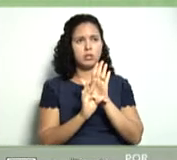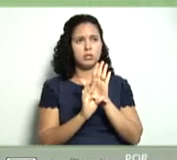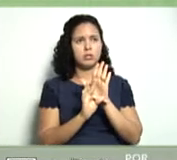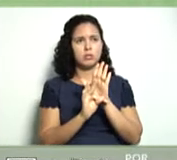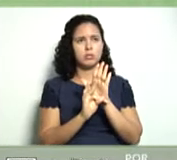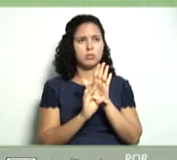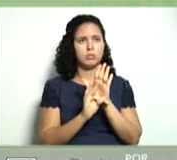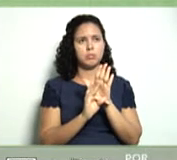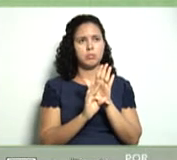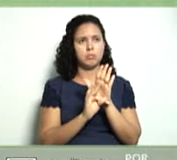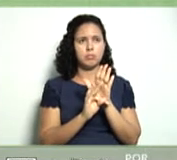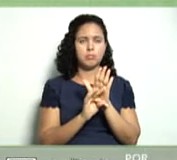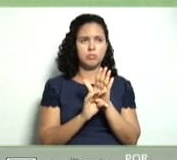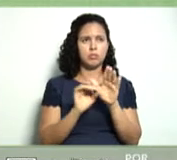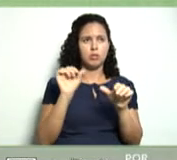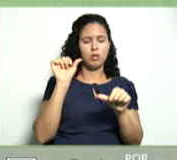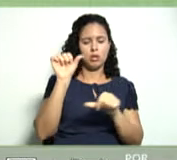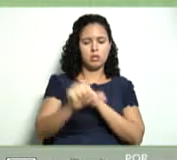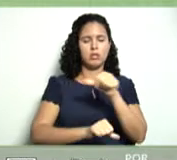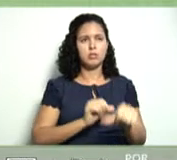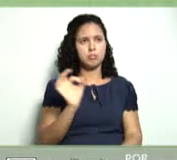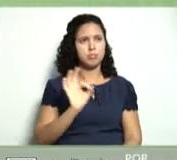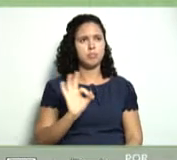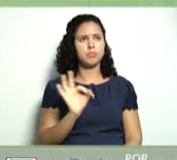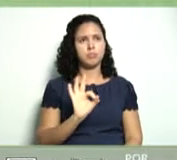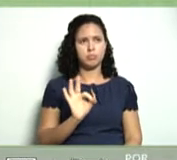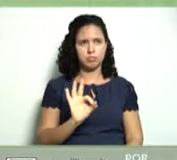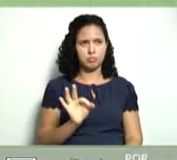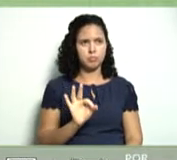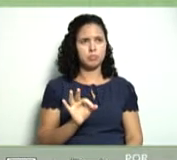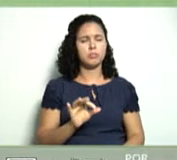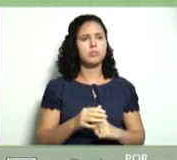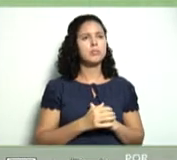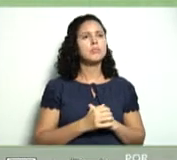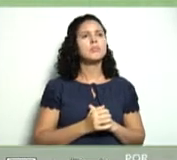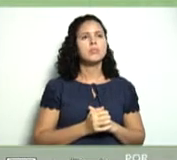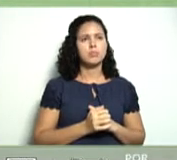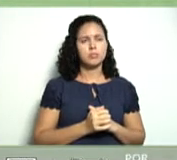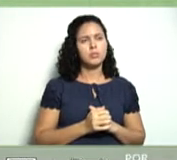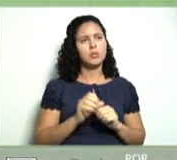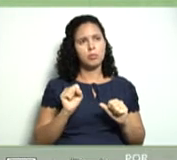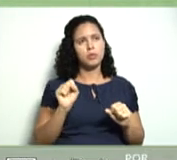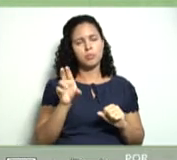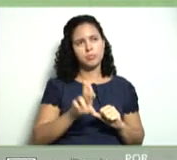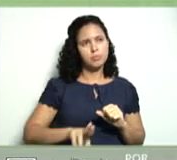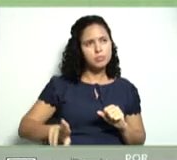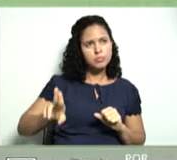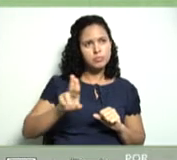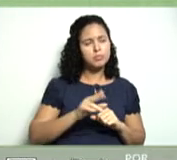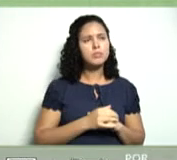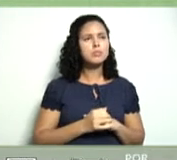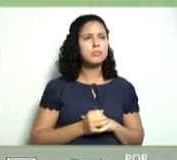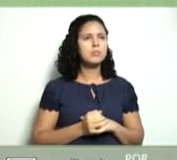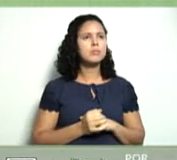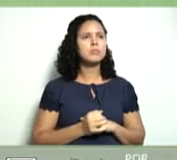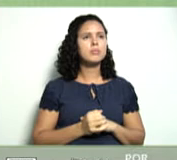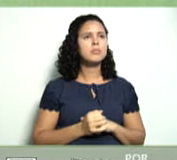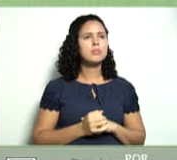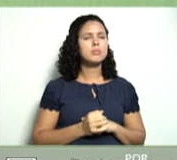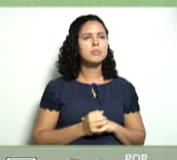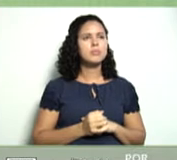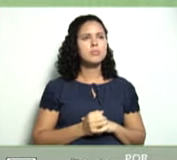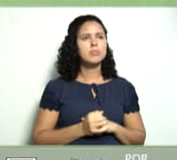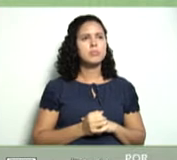distorcido né é um recurso bacana também ser utilizado em algum momento você vai utilizavam se